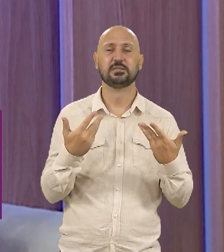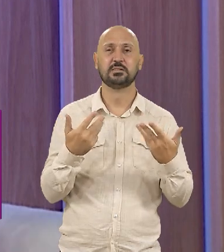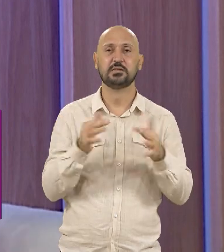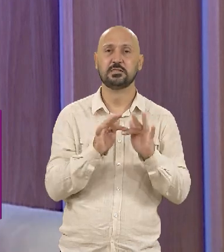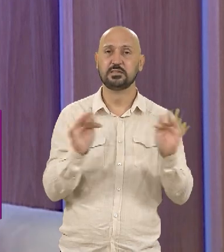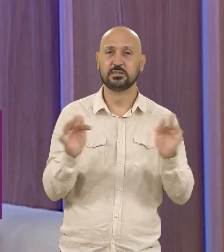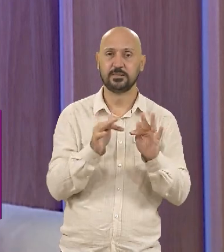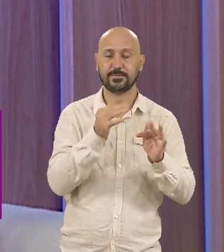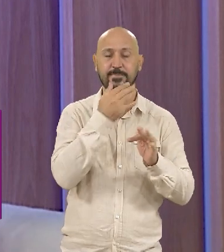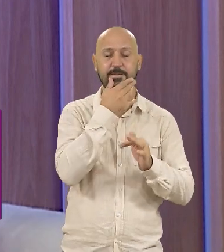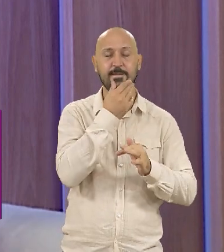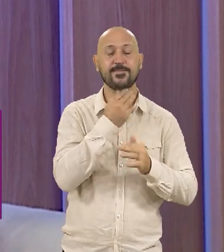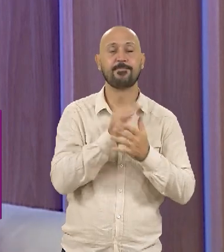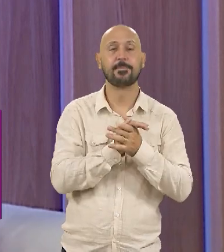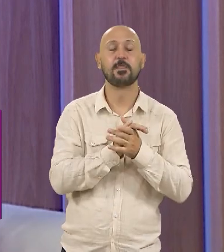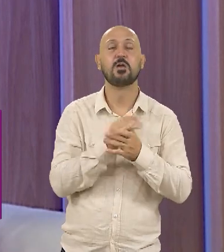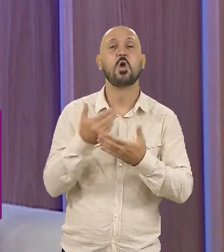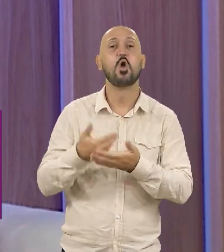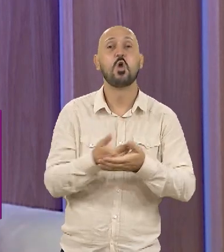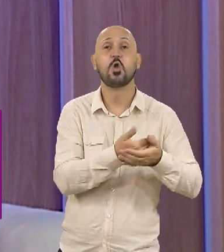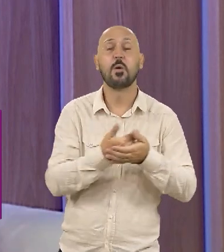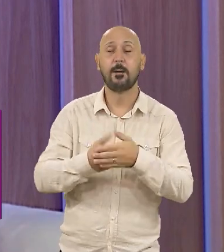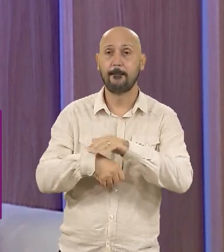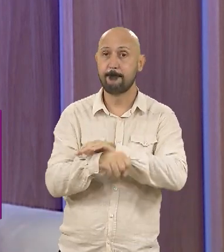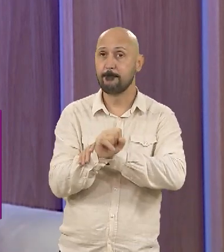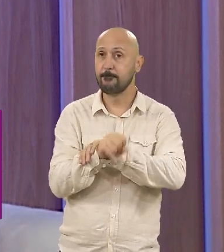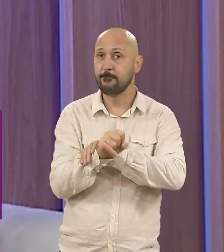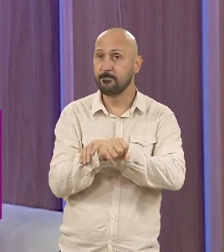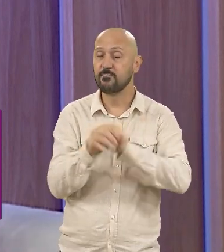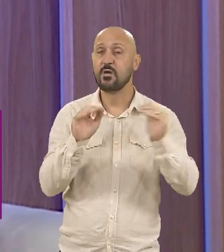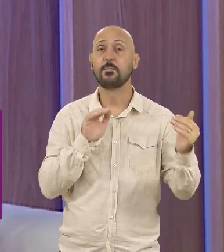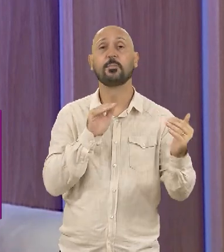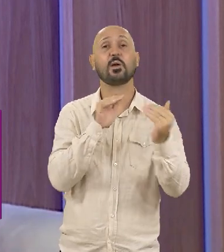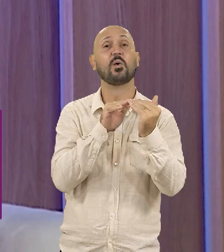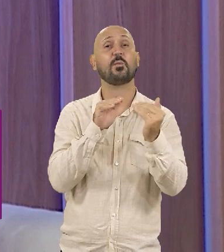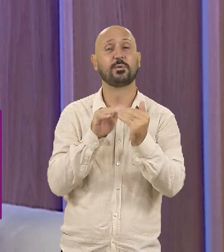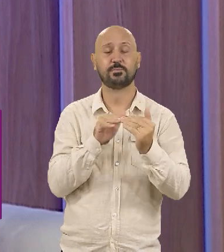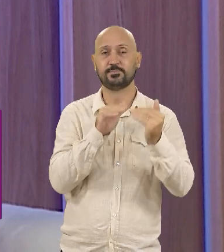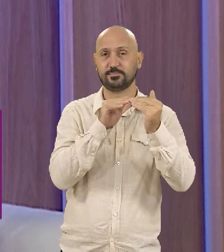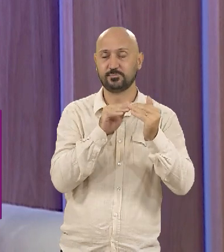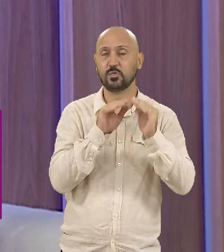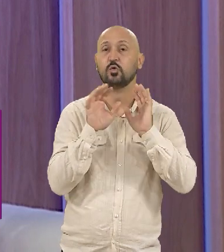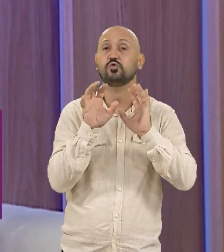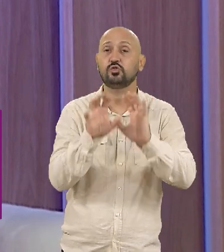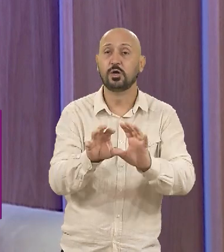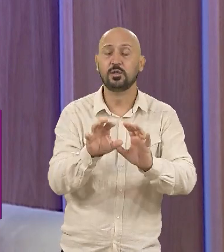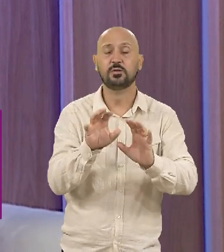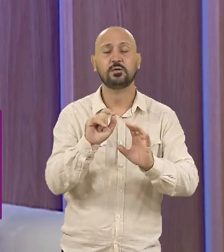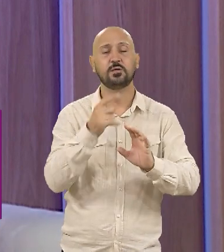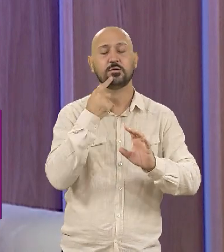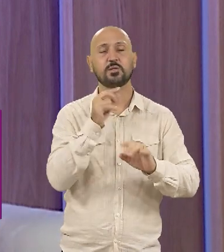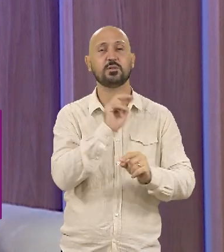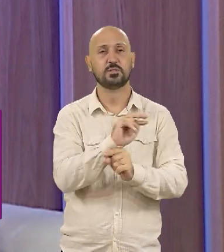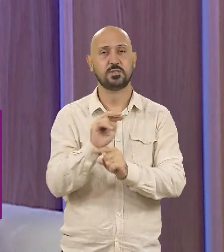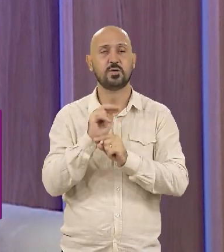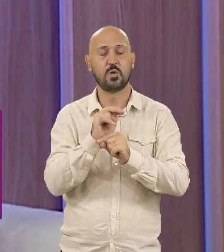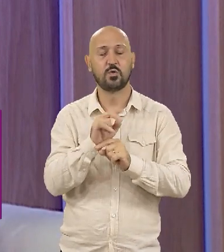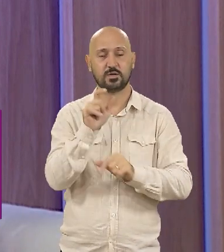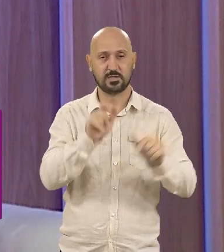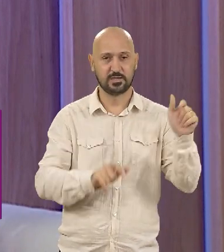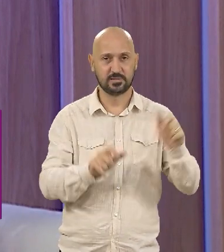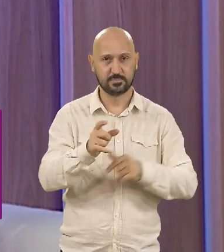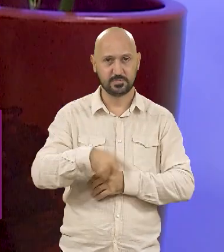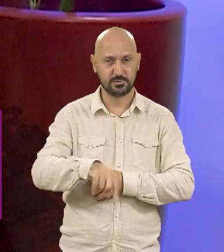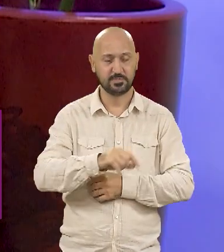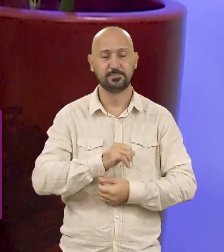relações muito líquidas. E os bebês reborn vêm para confirmar o jeito que se encontra hoje as